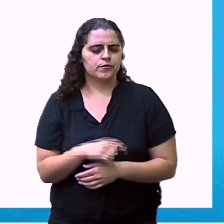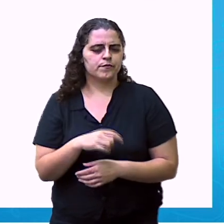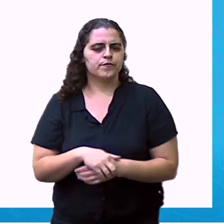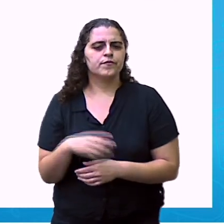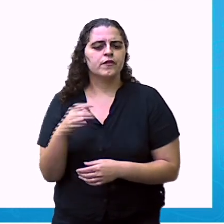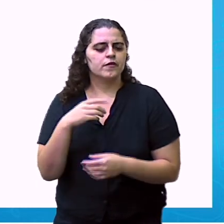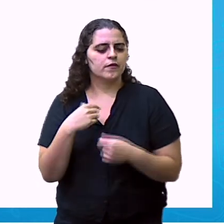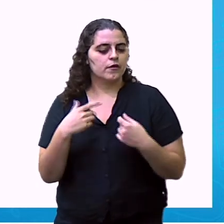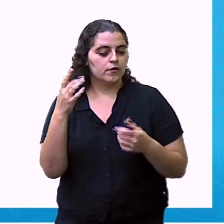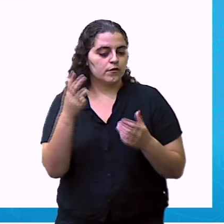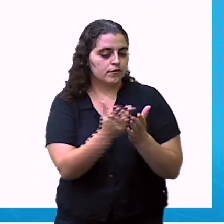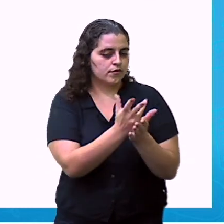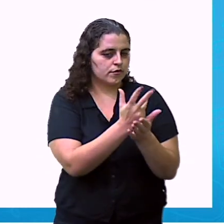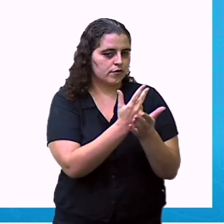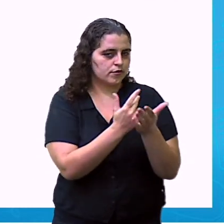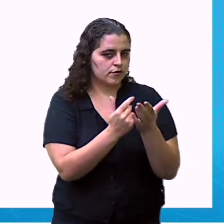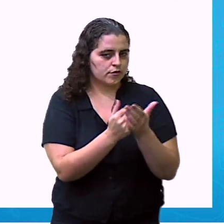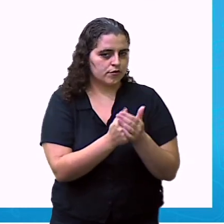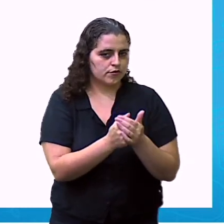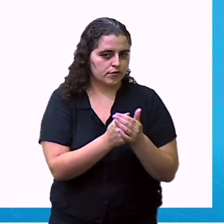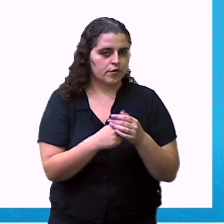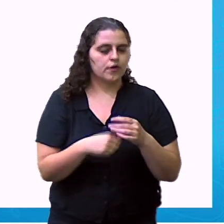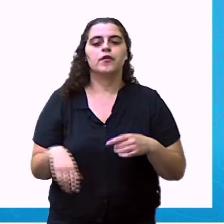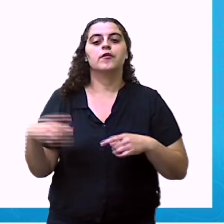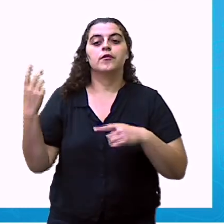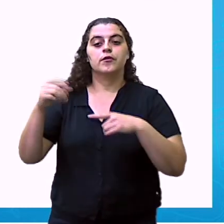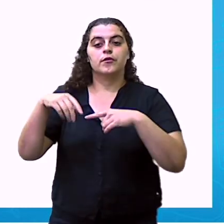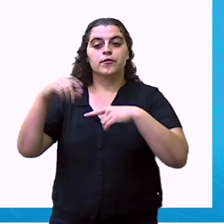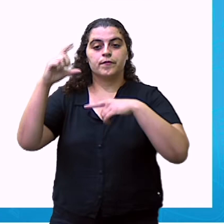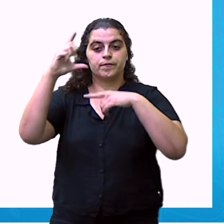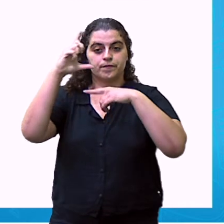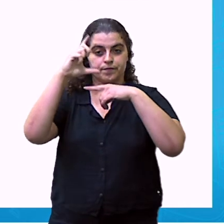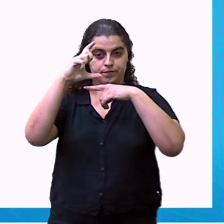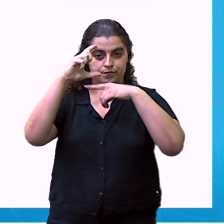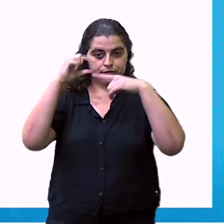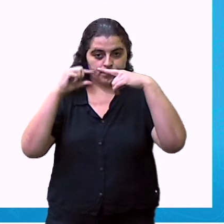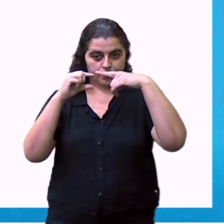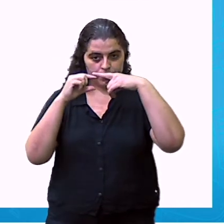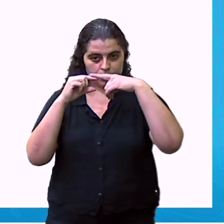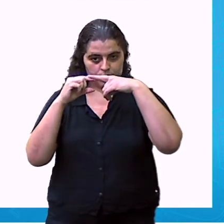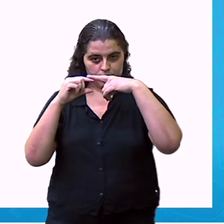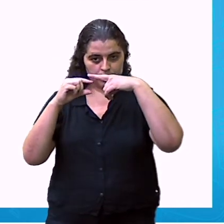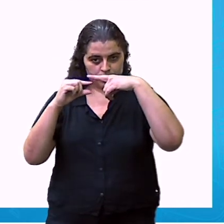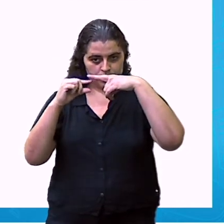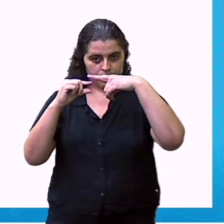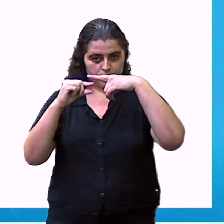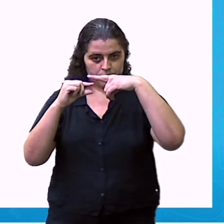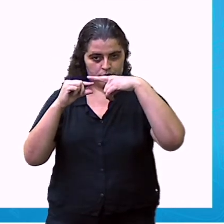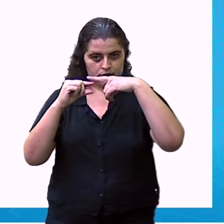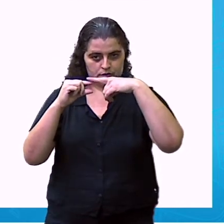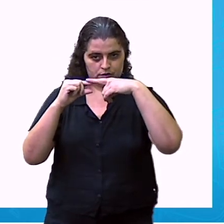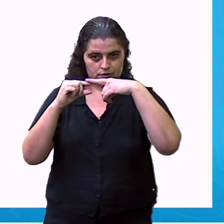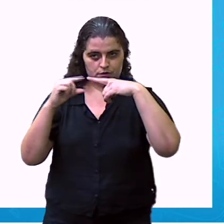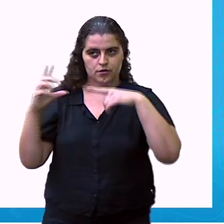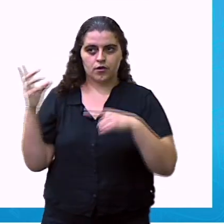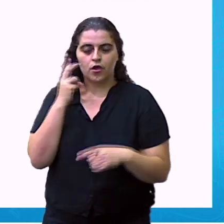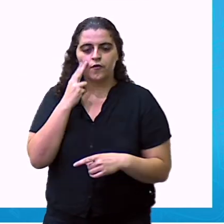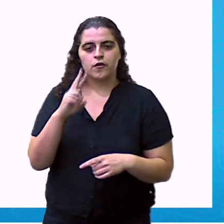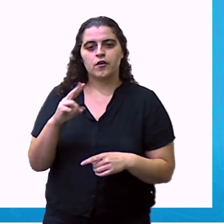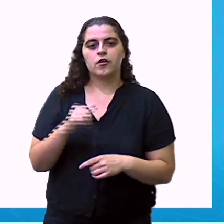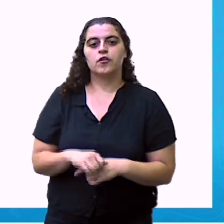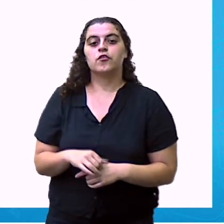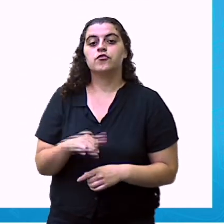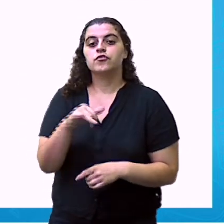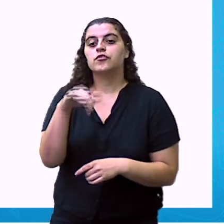de um desenho a fração imprópria e a fração mista para entender essa relação. Veja que os 2